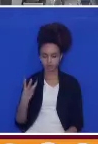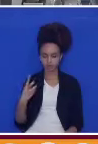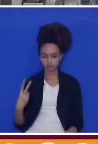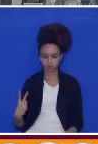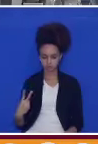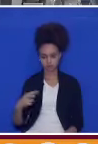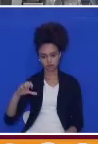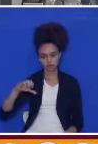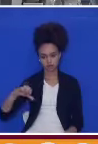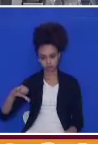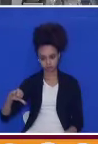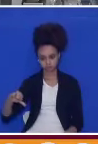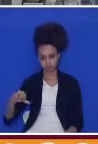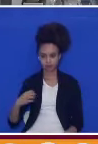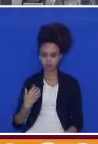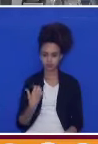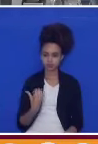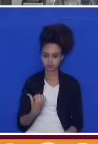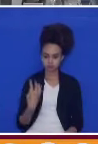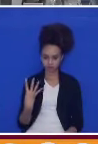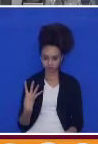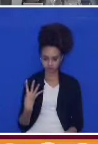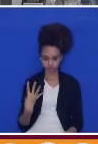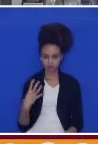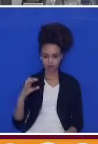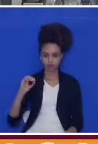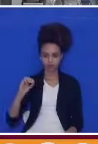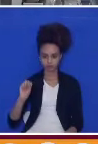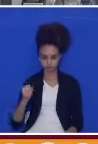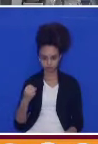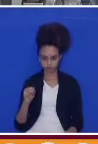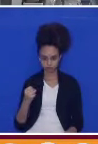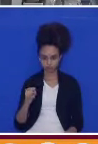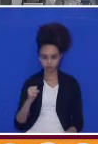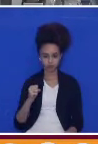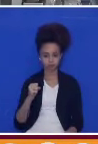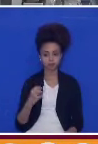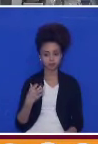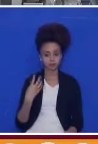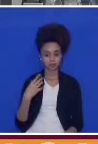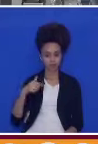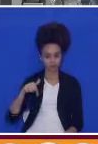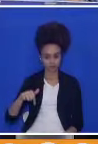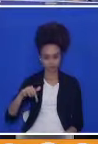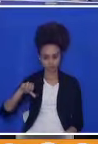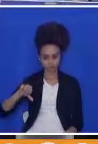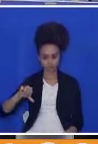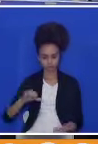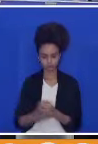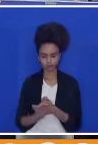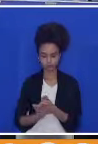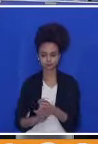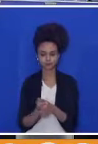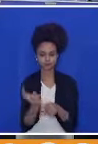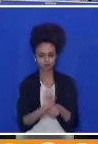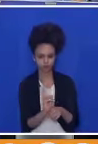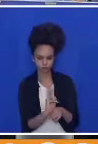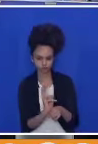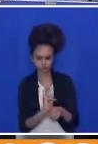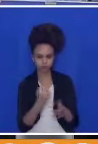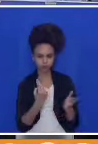32, 99, 64, 08 e 79. Auditores,